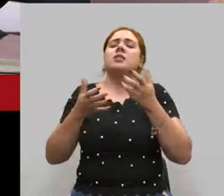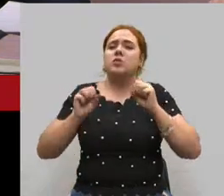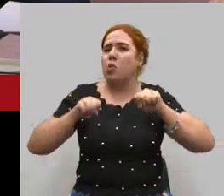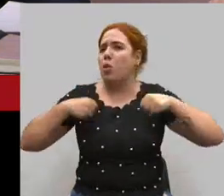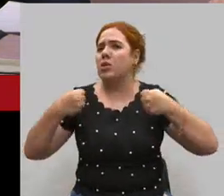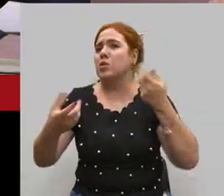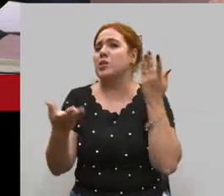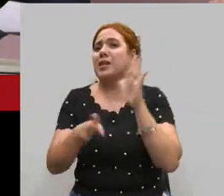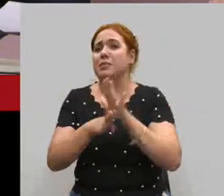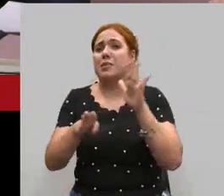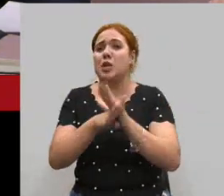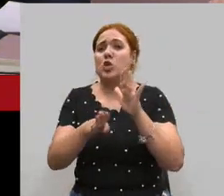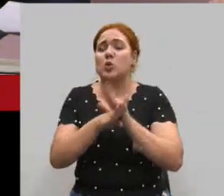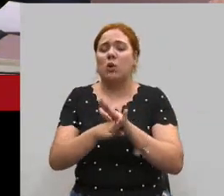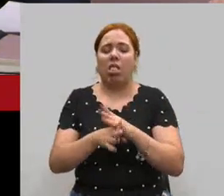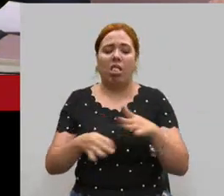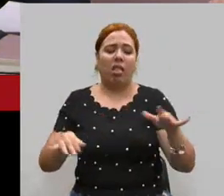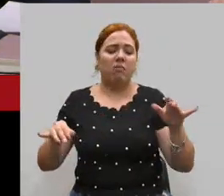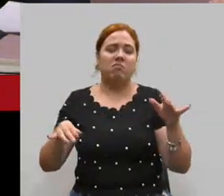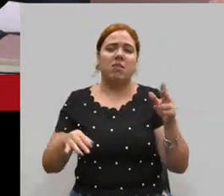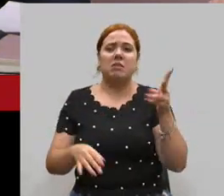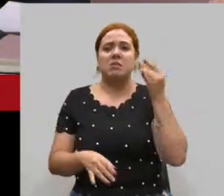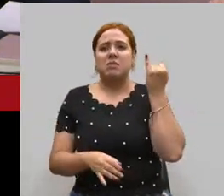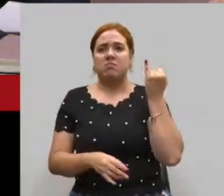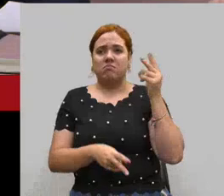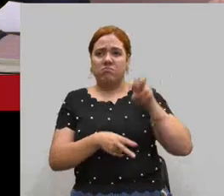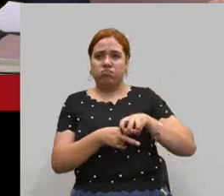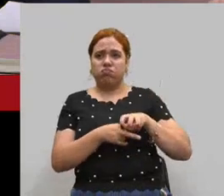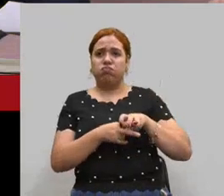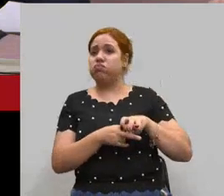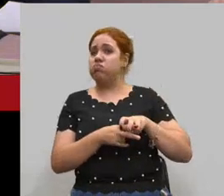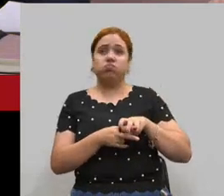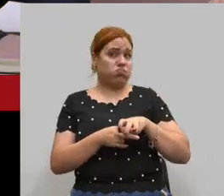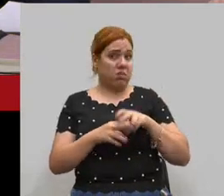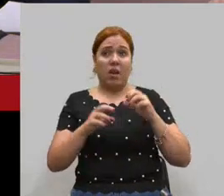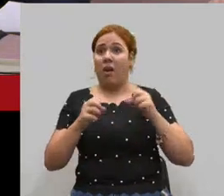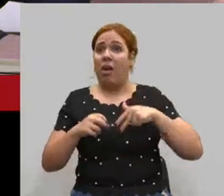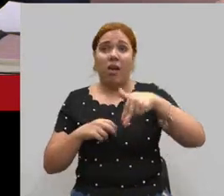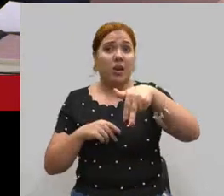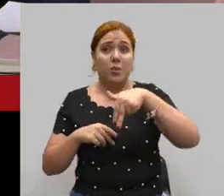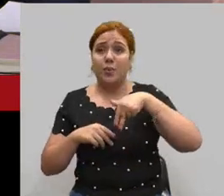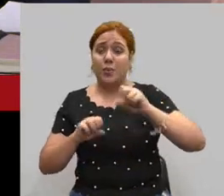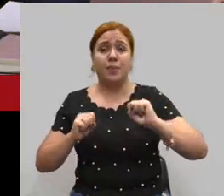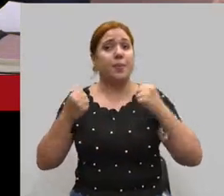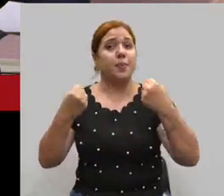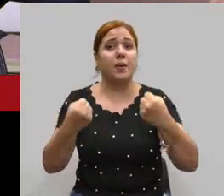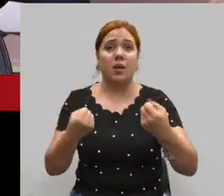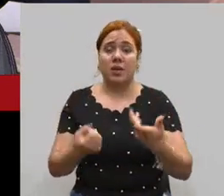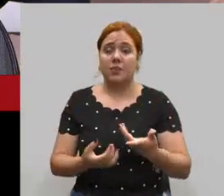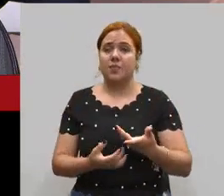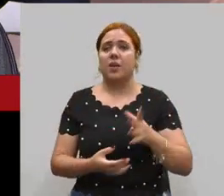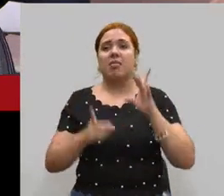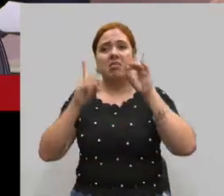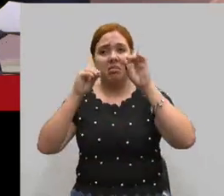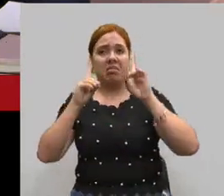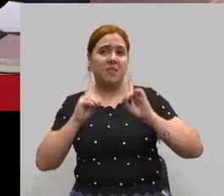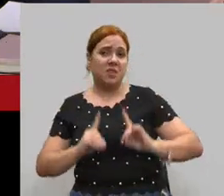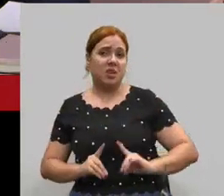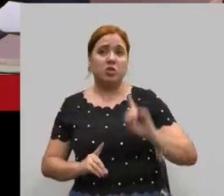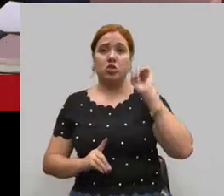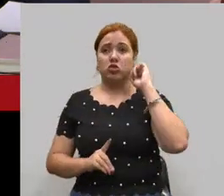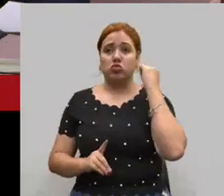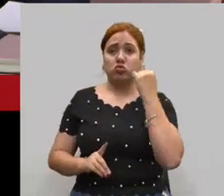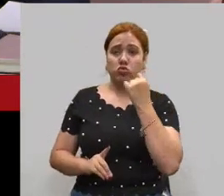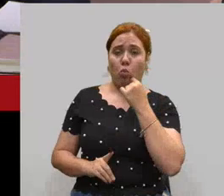certeza a gente vai chegar lá porque o ser deficiente não é deixar de andar não é deixar de ver não é deixar de escutar apenas né